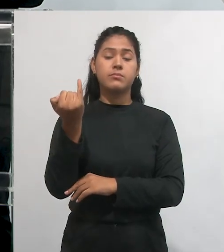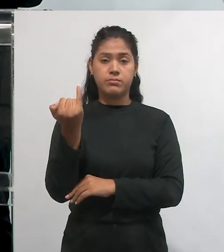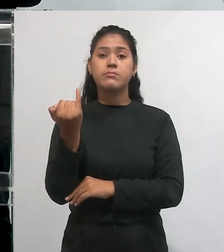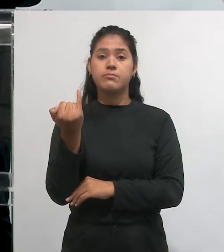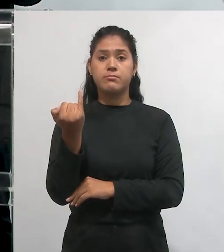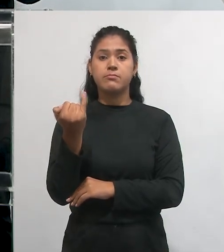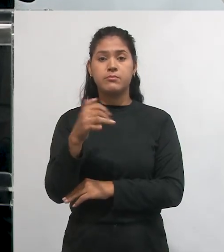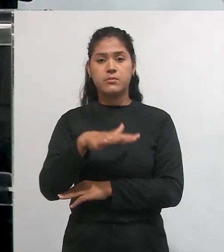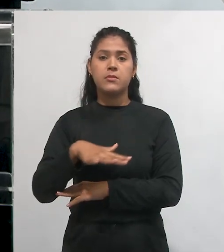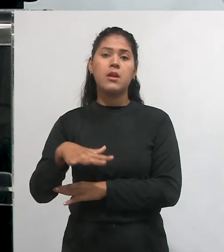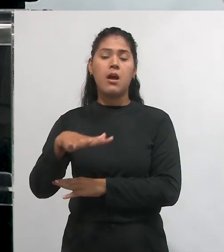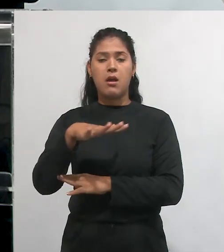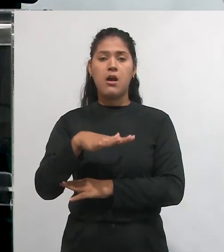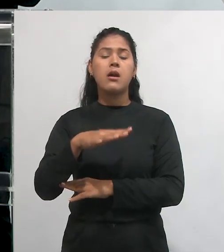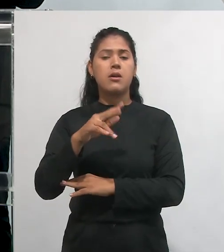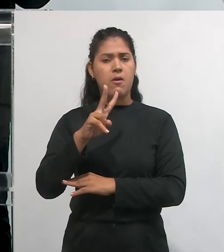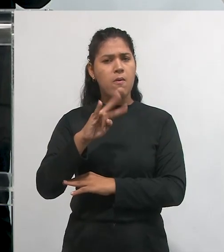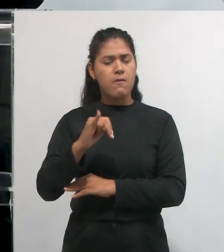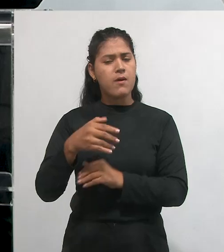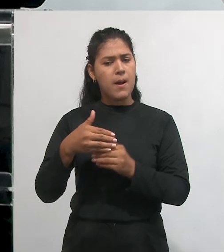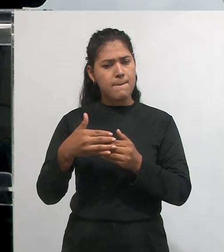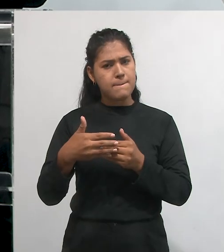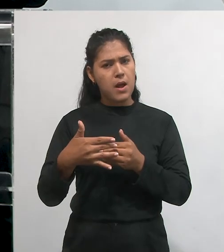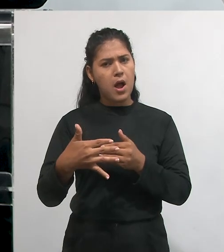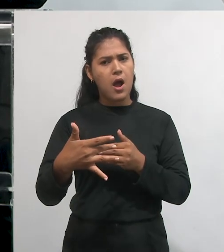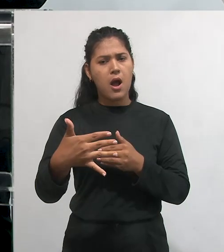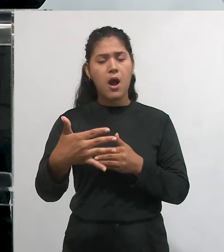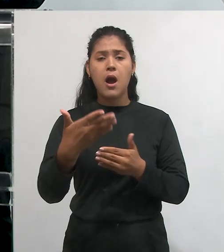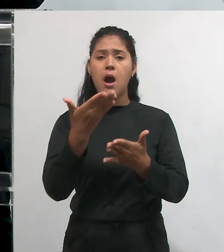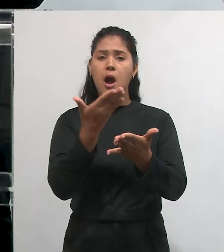que aparecerão durante